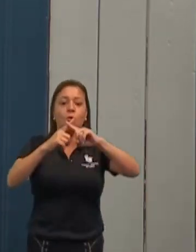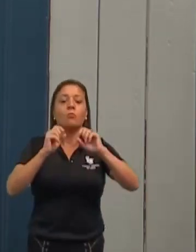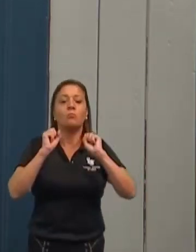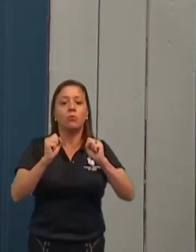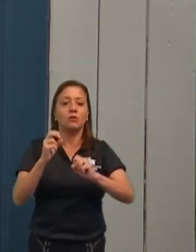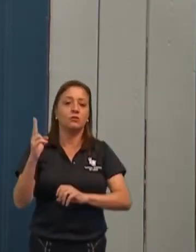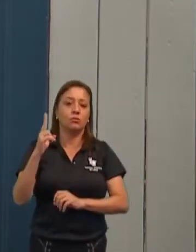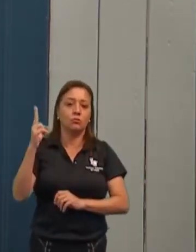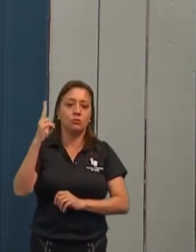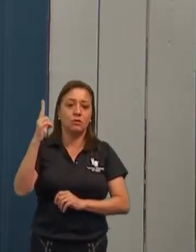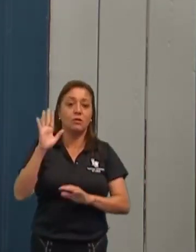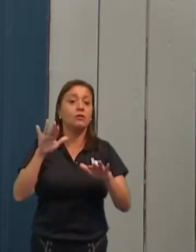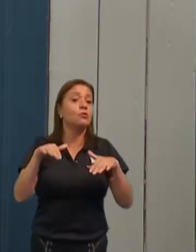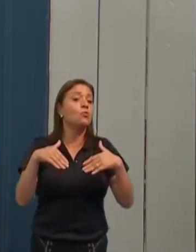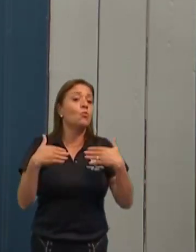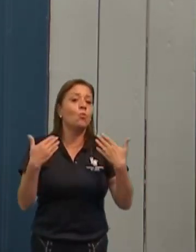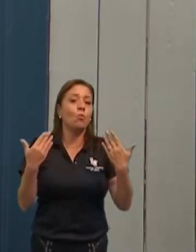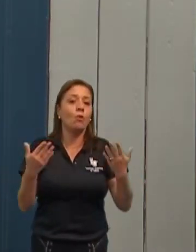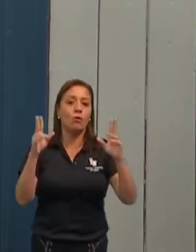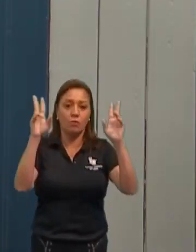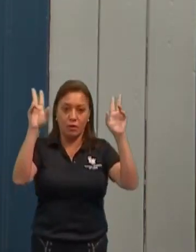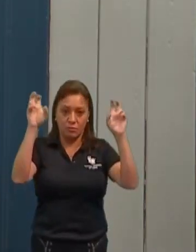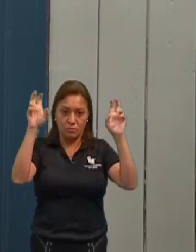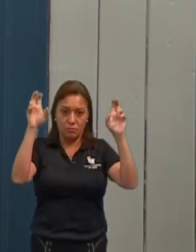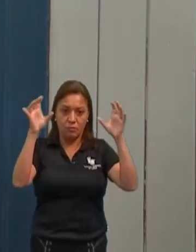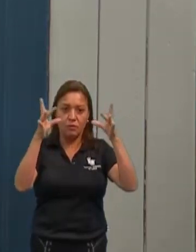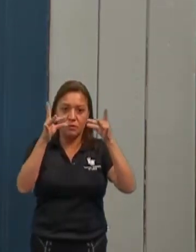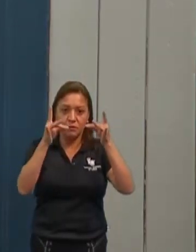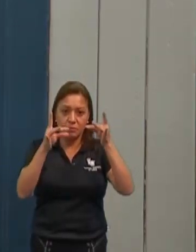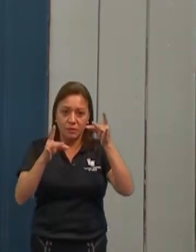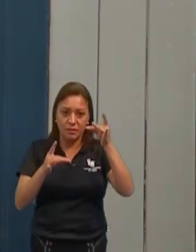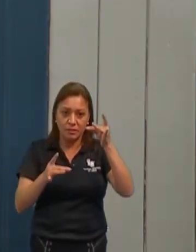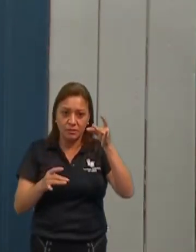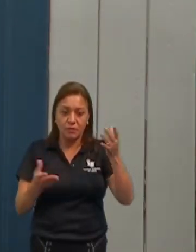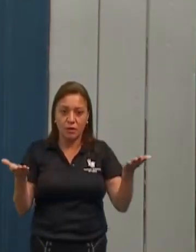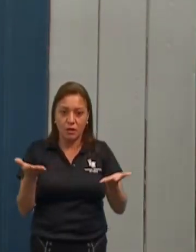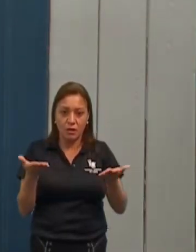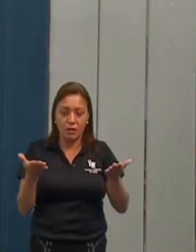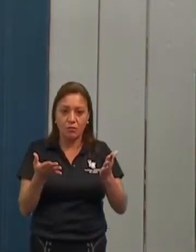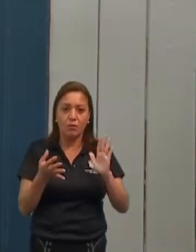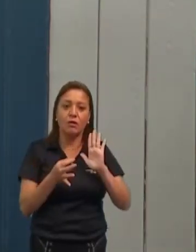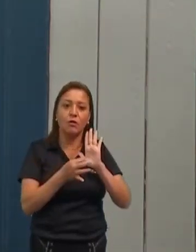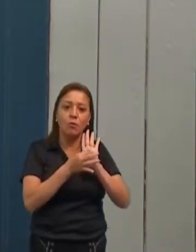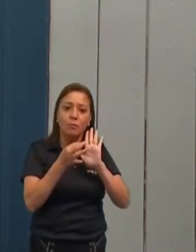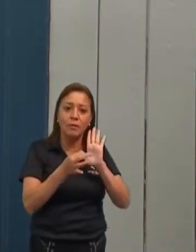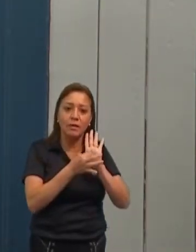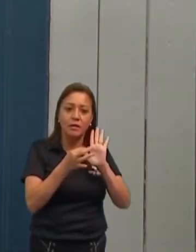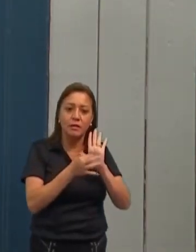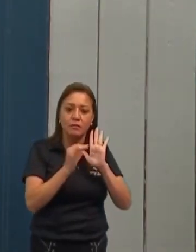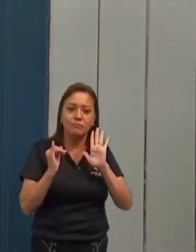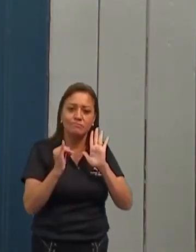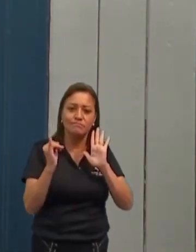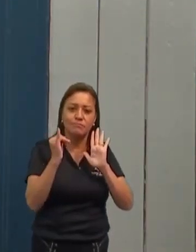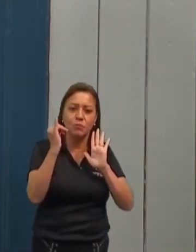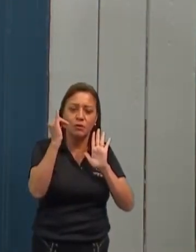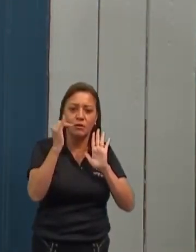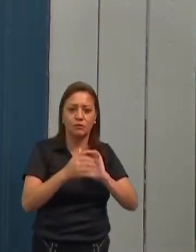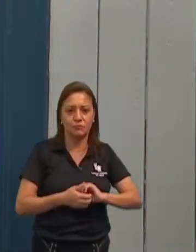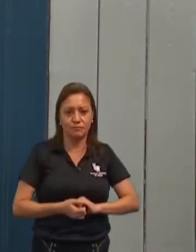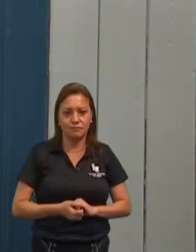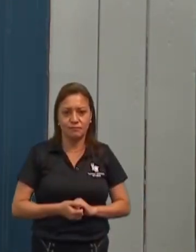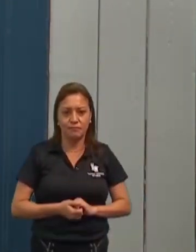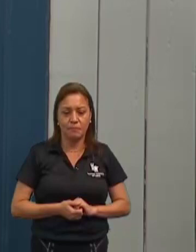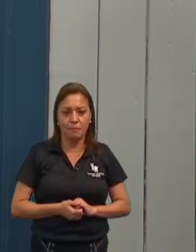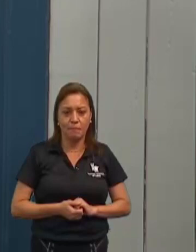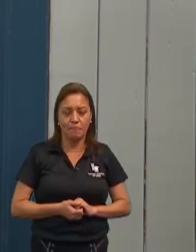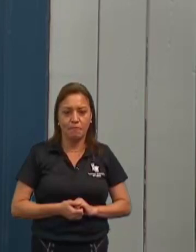é o motivo, né, qual é a justificativa que a companheira traz, que eu acho que é muito importante que todos saibam? A